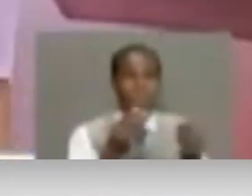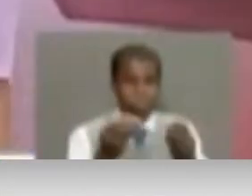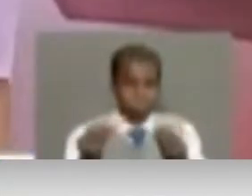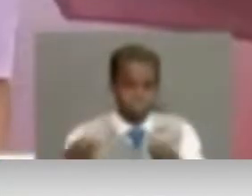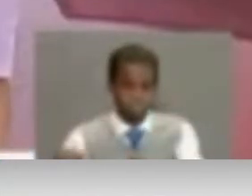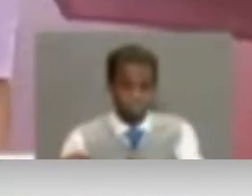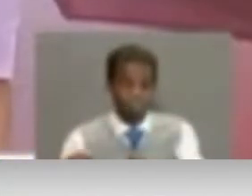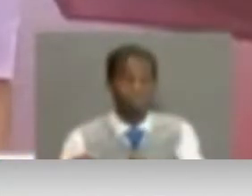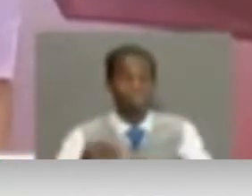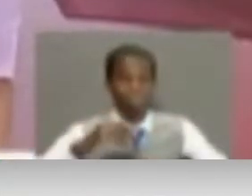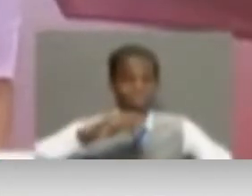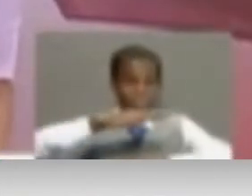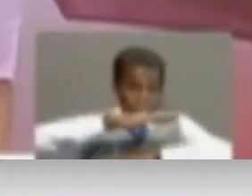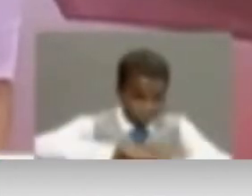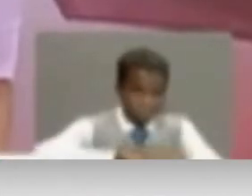ponto de vista